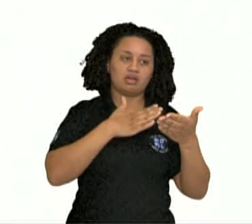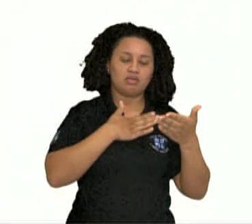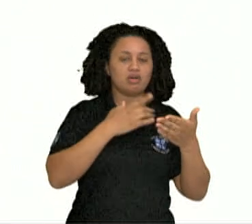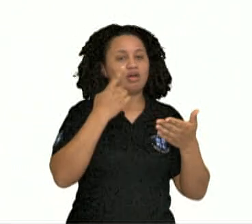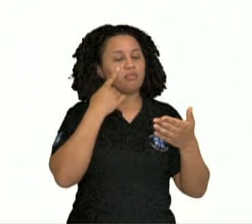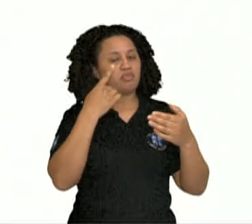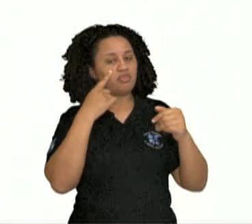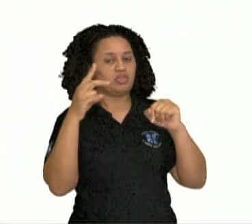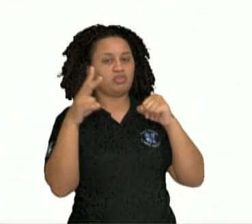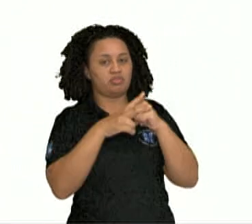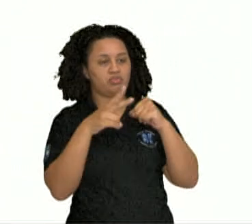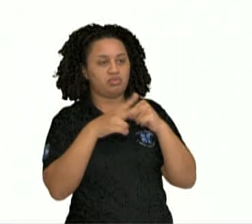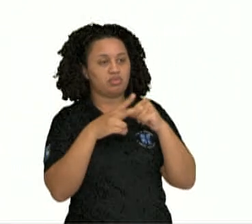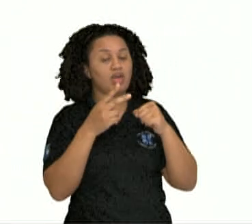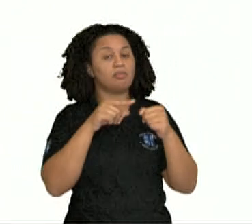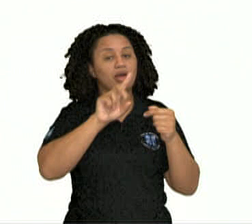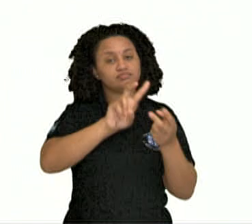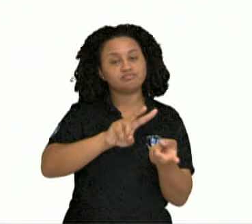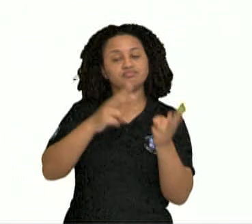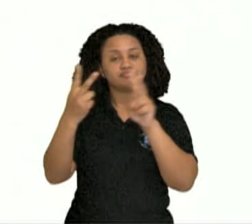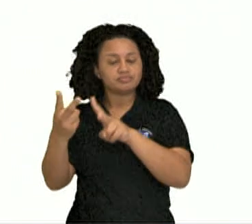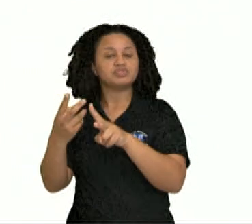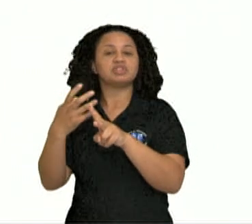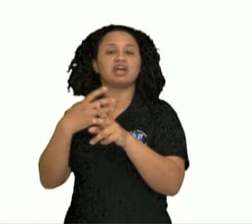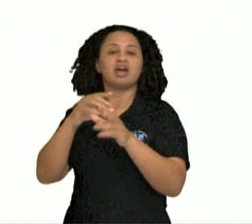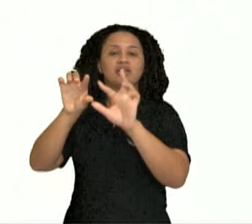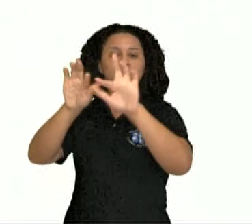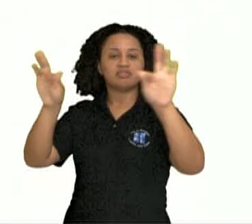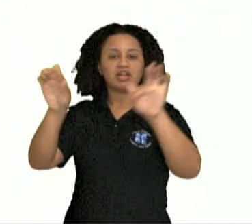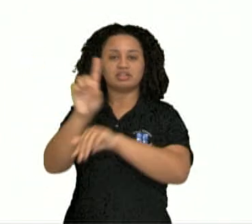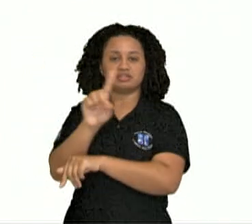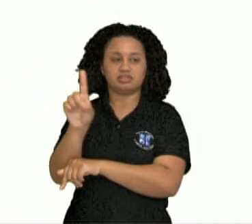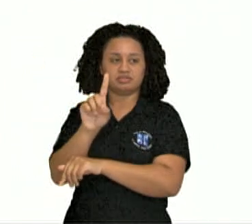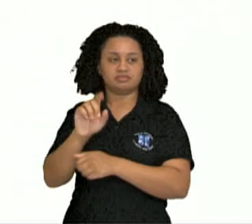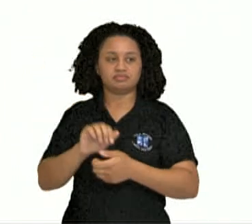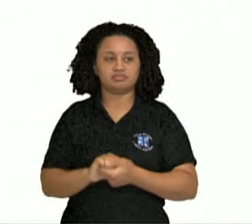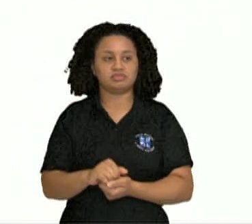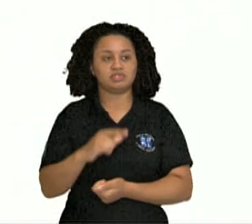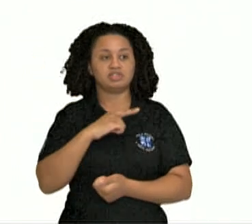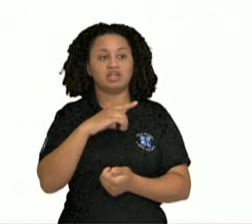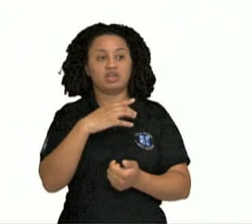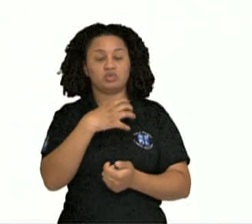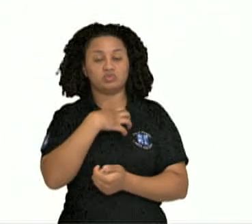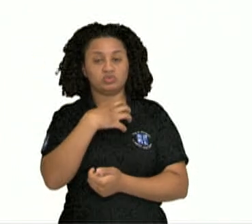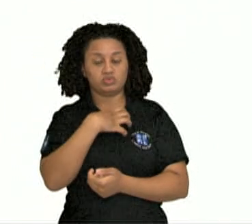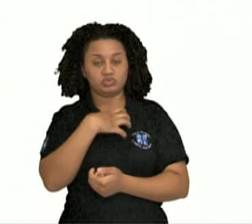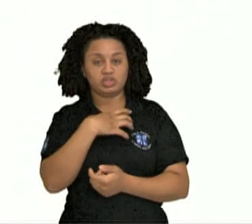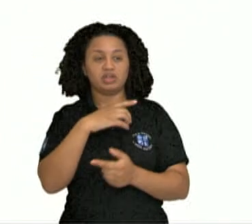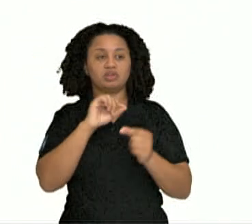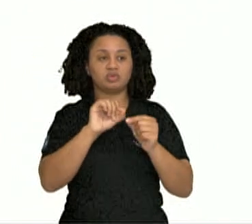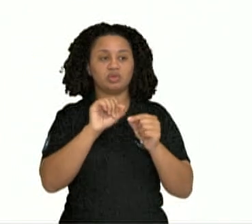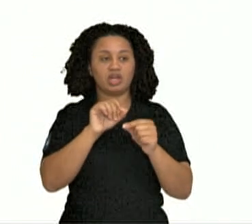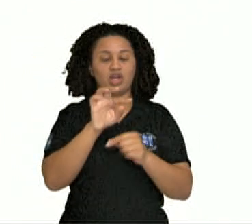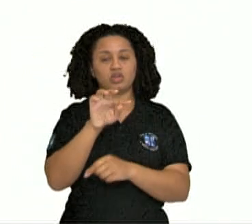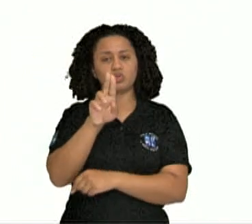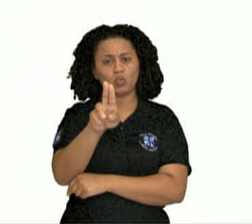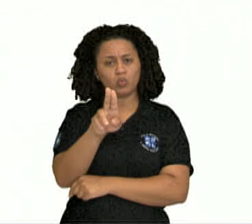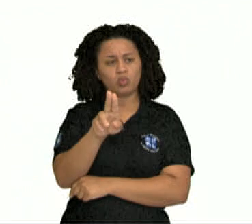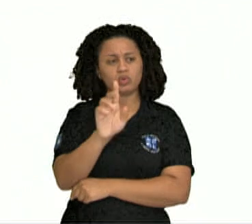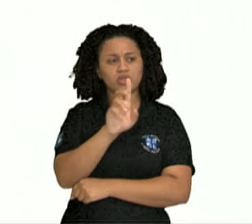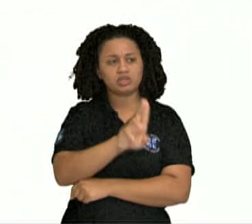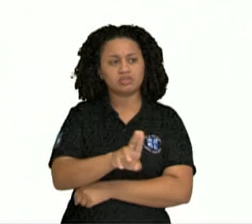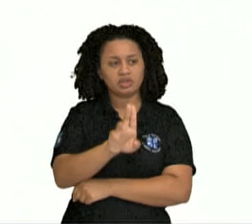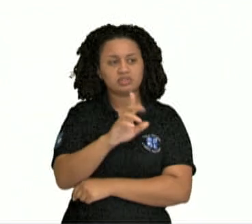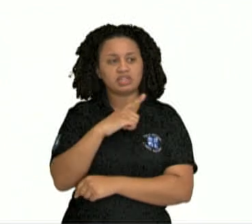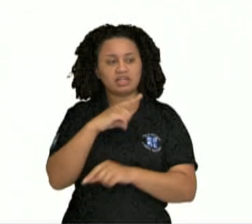os verbos e tentando passar para o negativo. Modelo de conjugação, ó, gente, com o tu, que é o que você vai usar